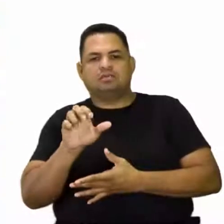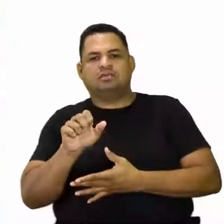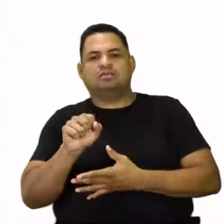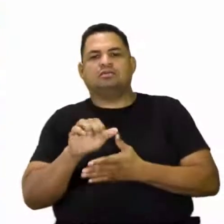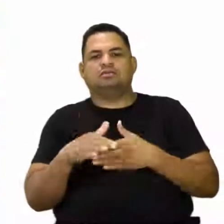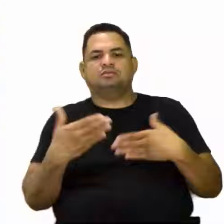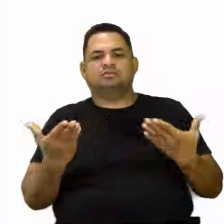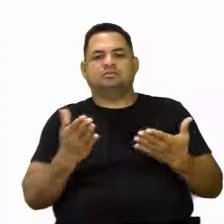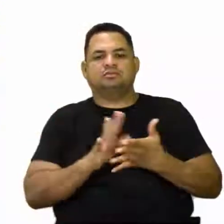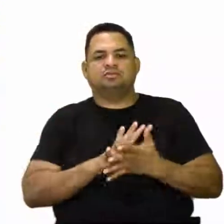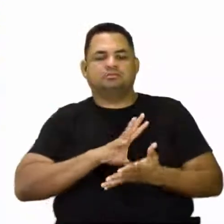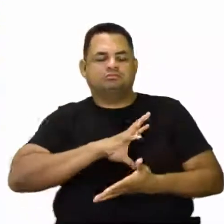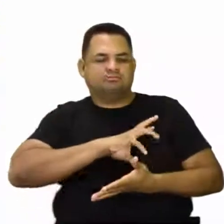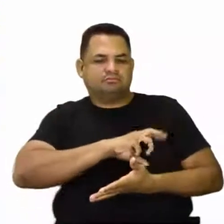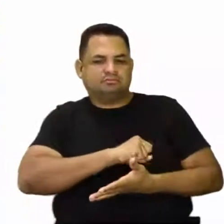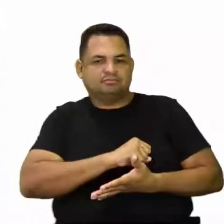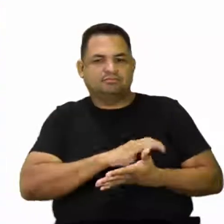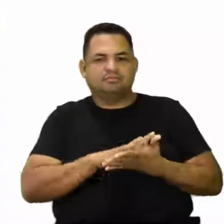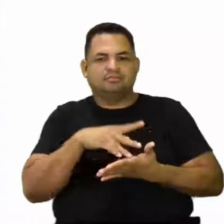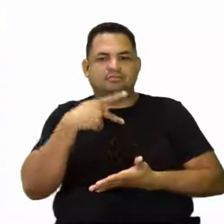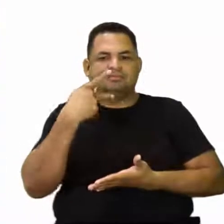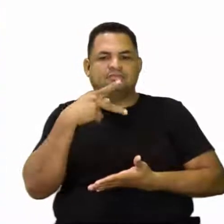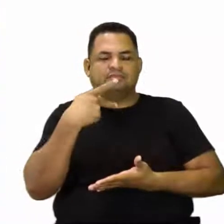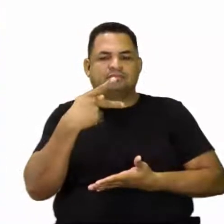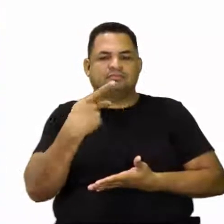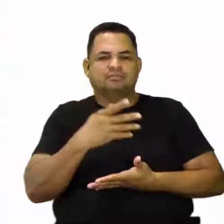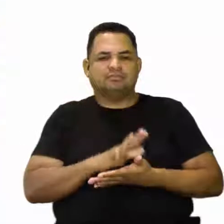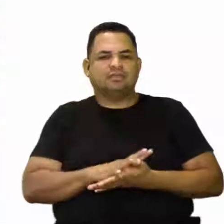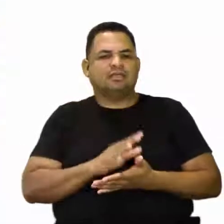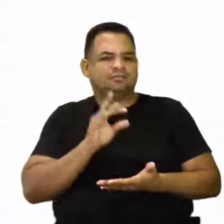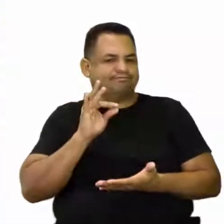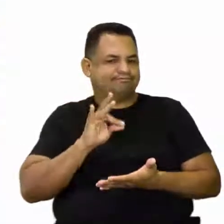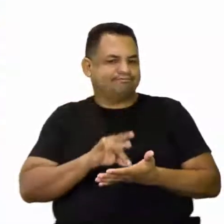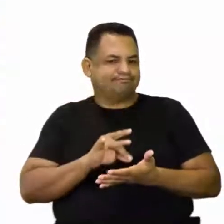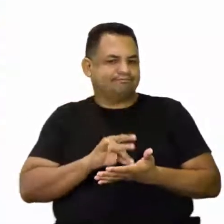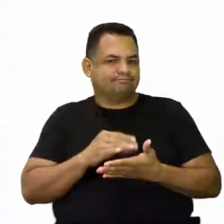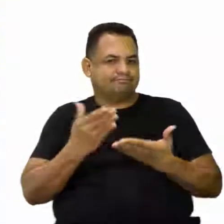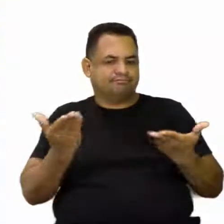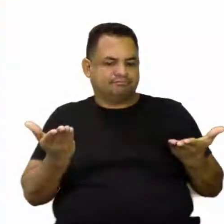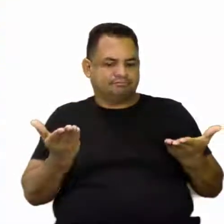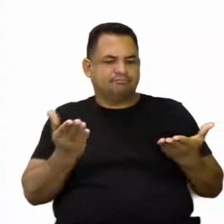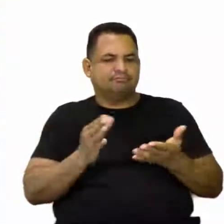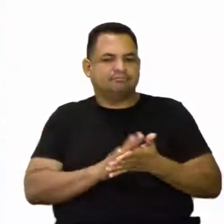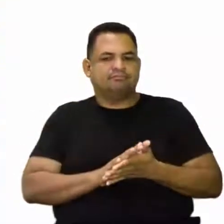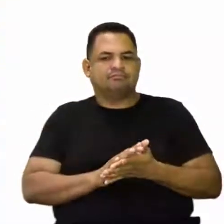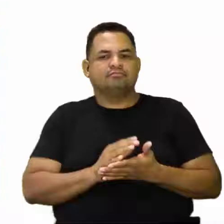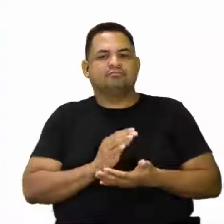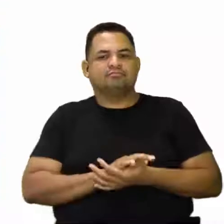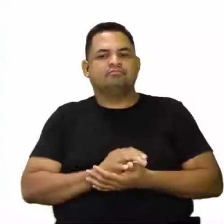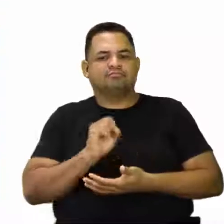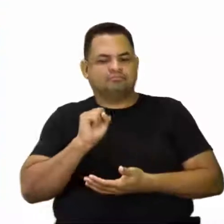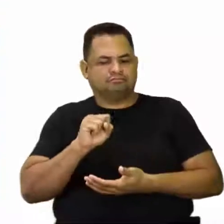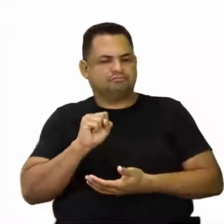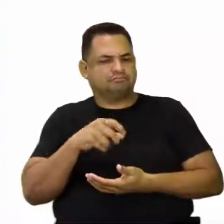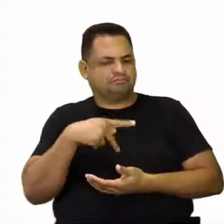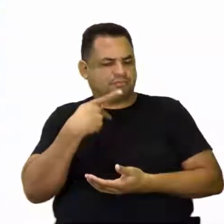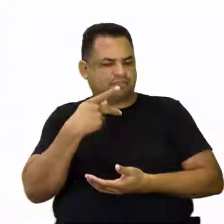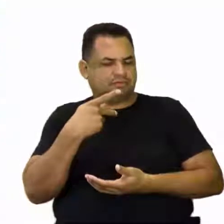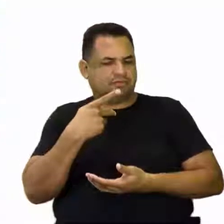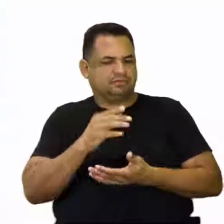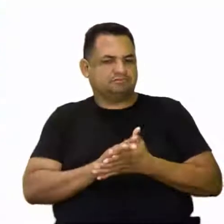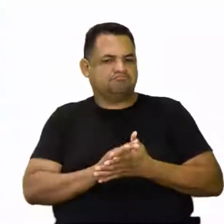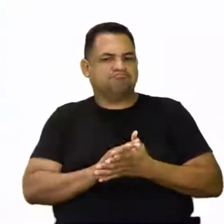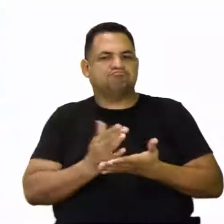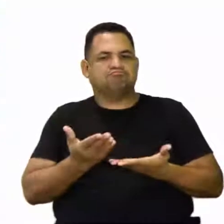ela toda apaixonada e fala: "En sério que haria todo isso por mim?" É sério que você faria